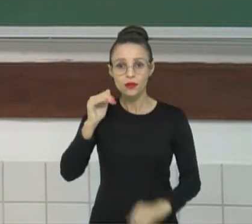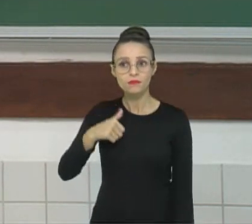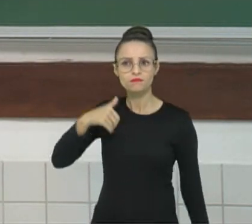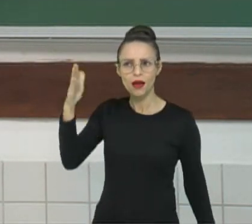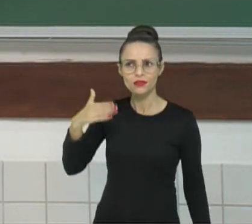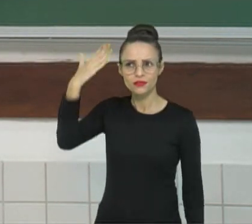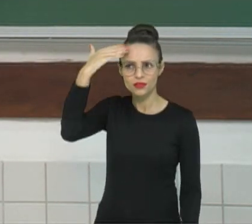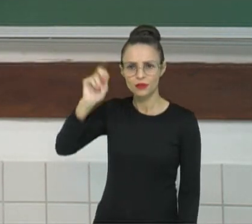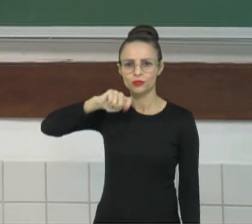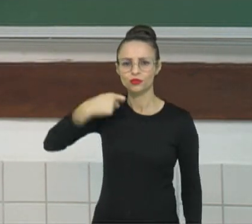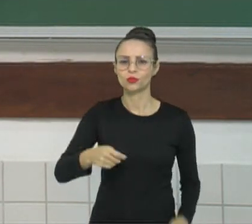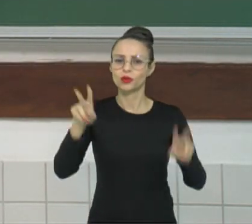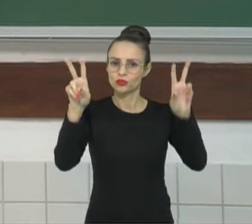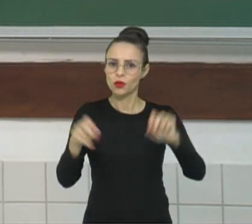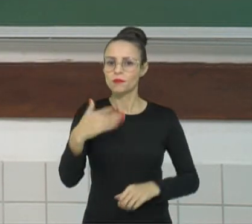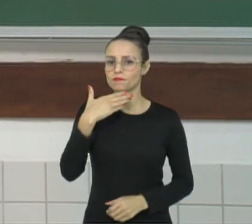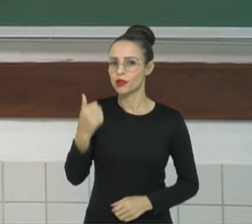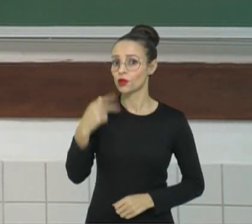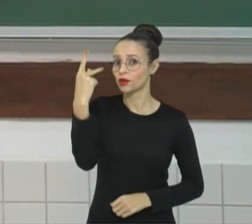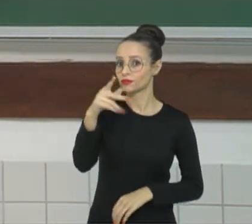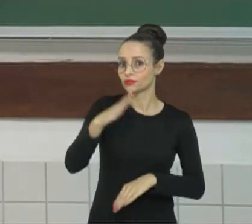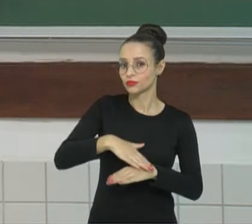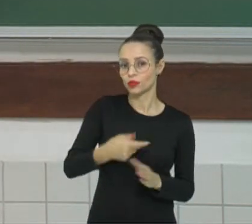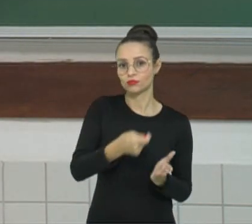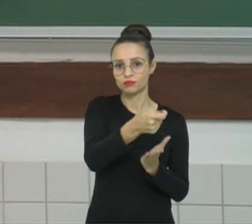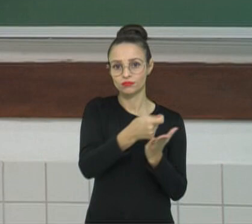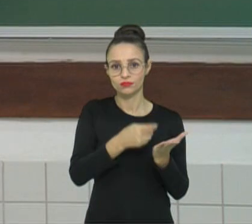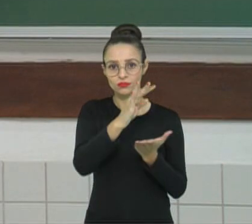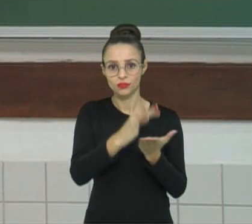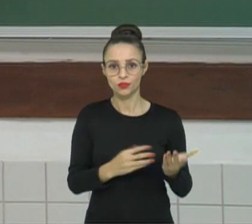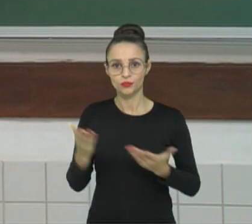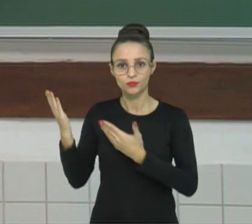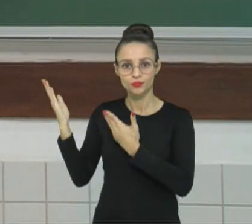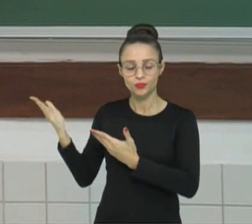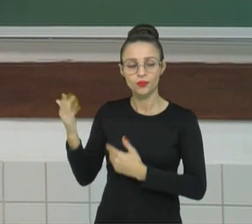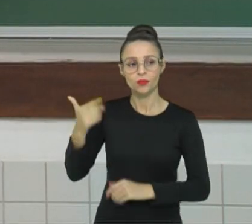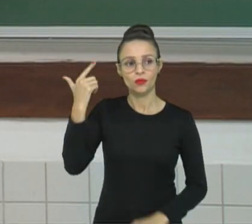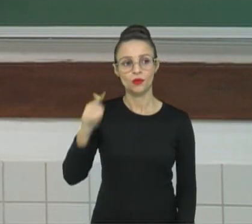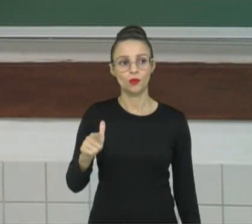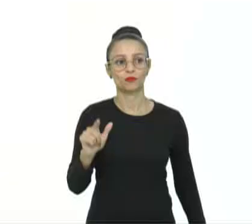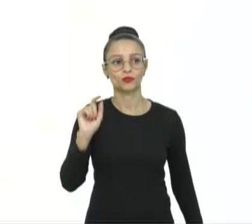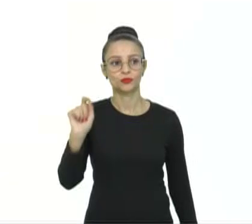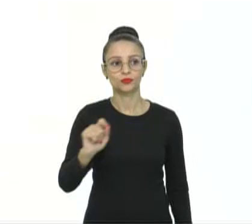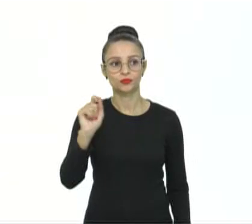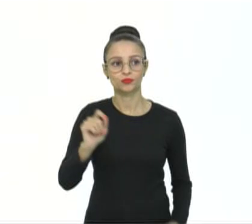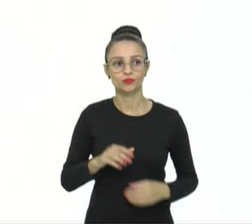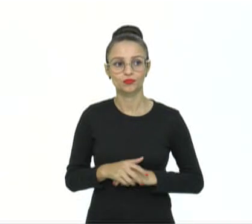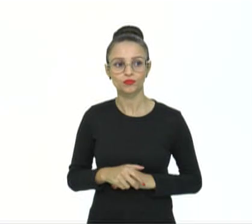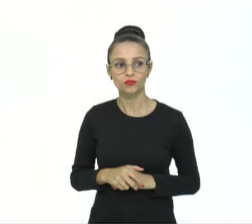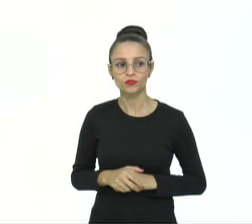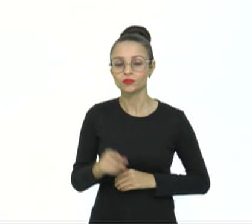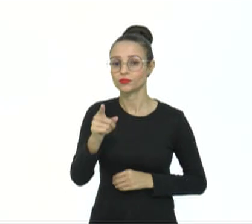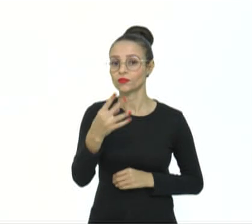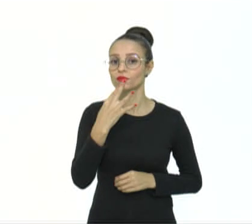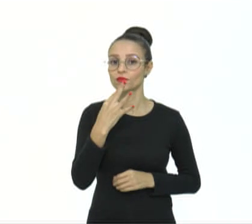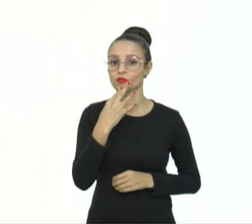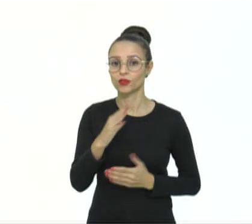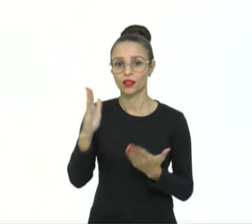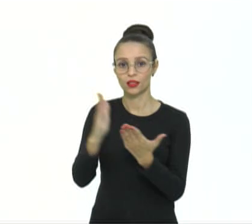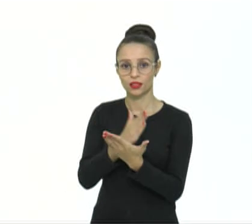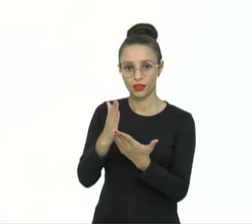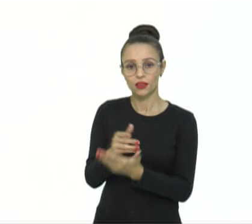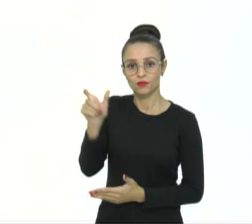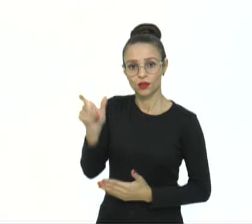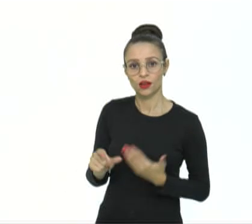assunto, melhor vai ficar o nosso texto. Deixo para vocês, novamente, para conhecer o livro